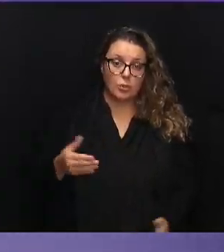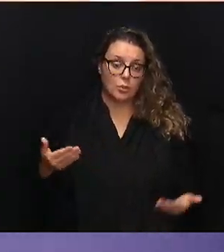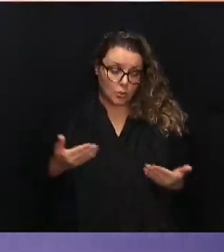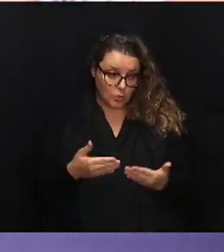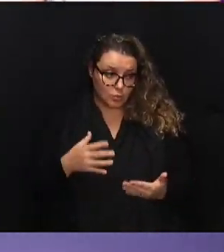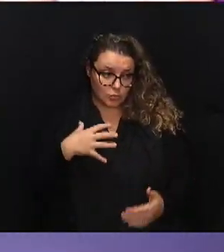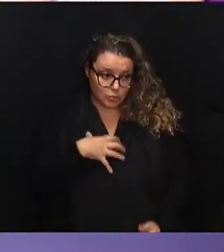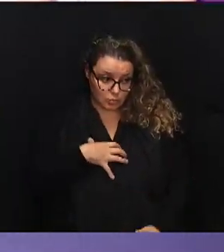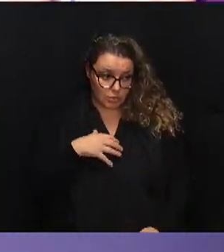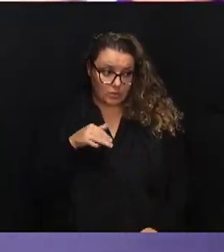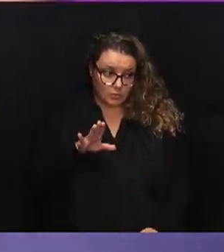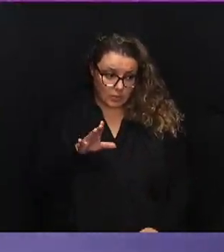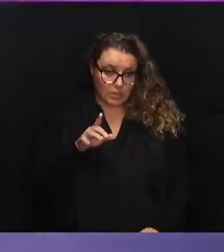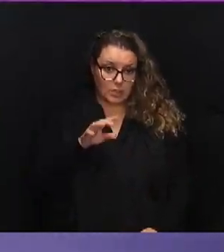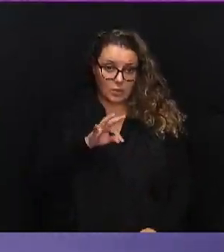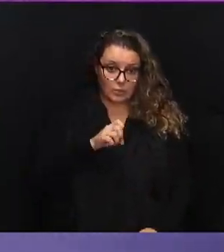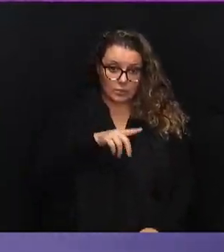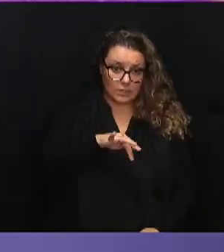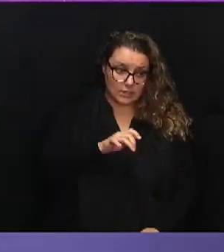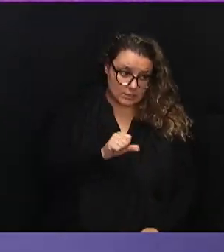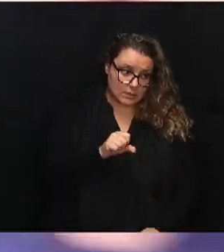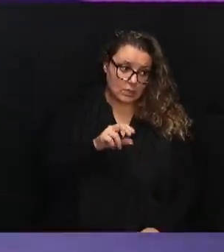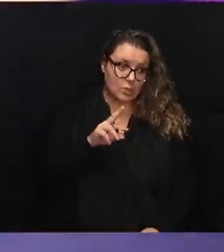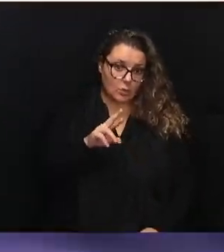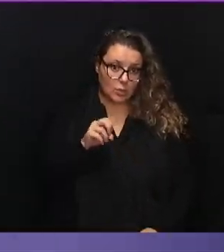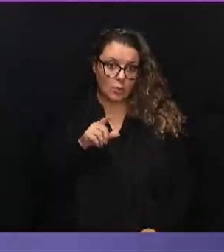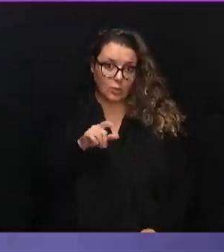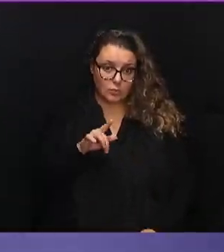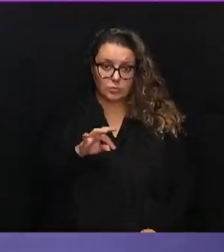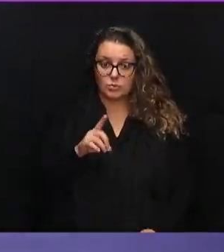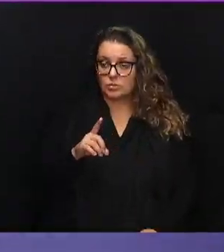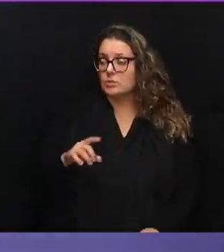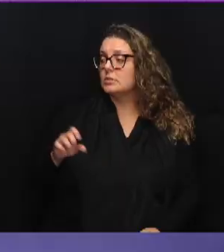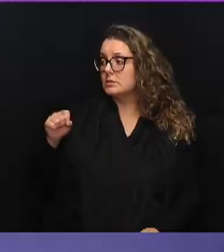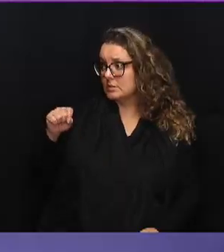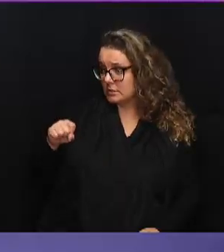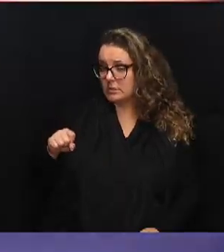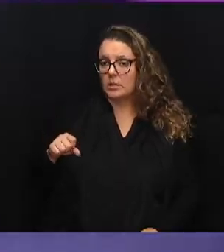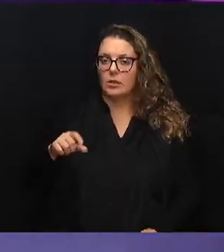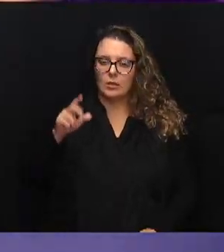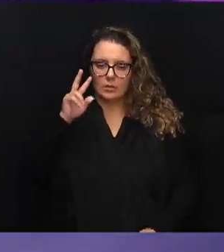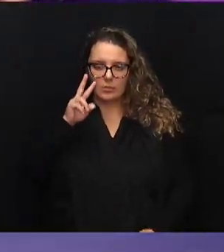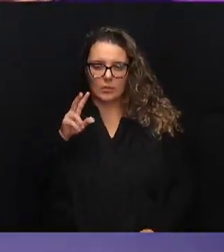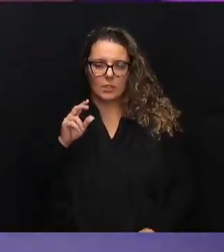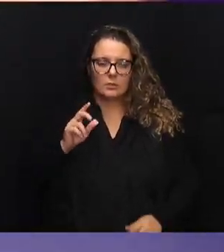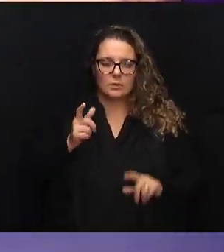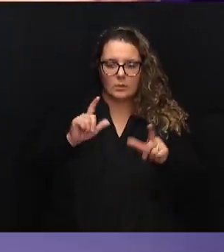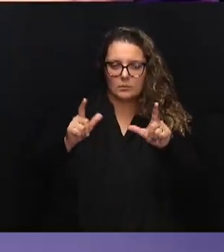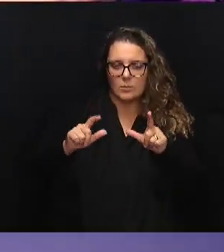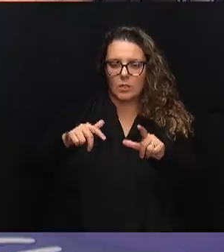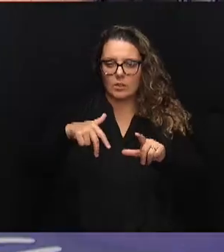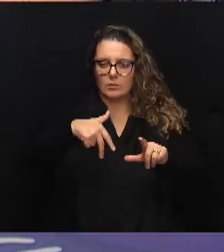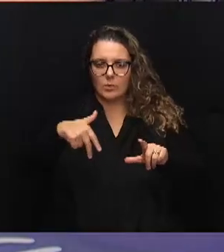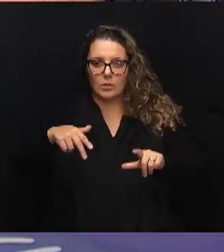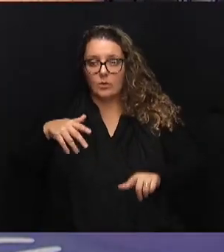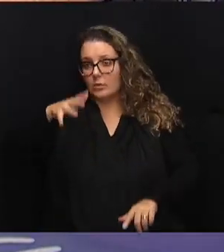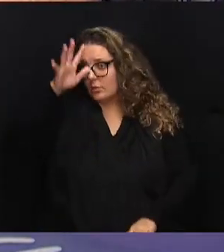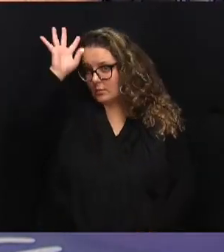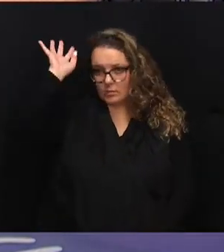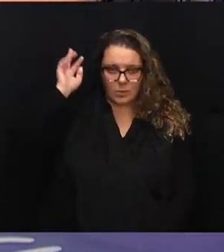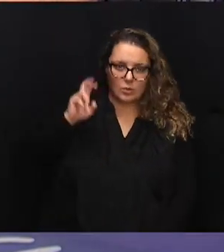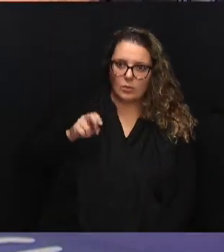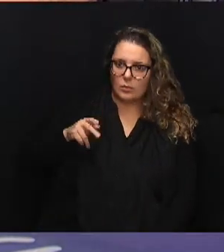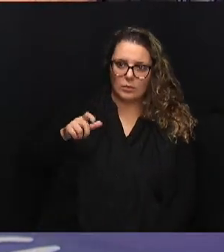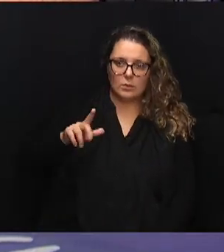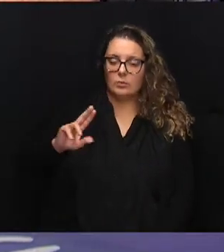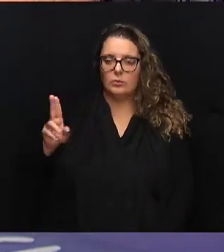jogo mais jogado é o Texas Hold'em. É, o mais popular é o Texas Hold'em. É o que a gente vê os profissionais jogando, que a gente vê na TV o pessoal jogando, Neymar, Ronaldo, grandes nomes